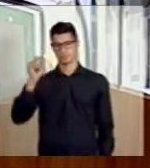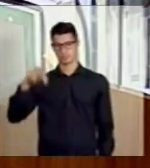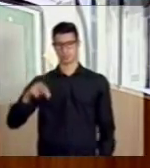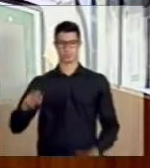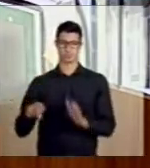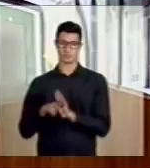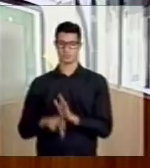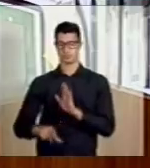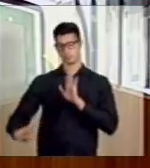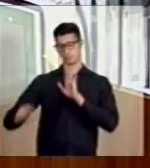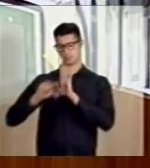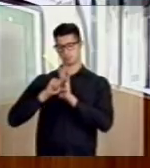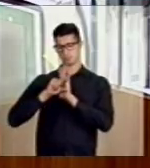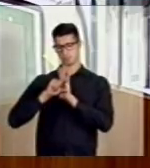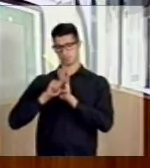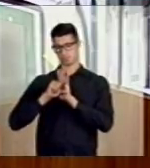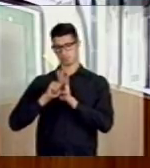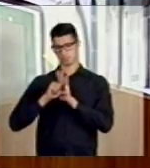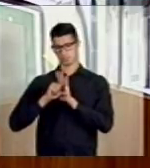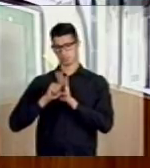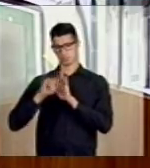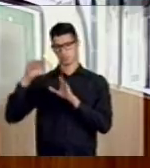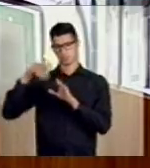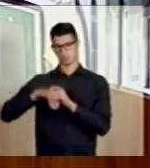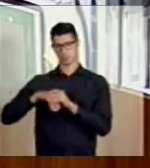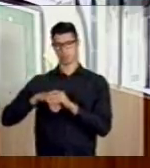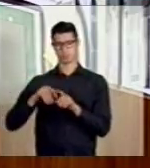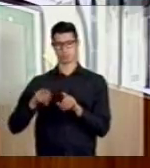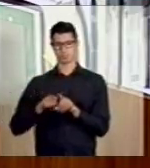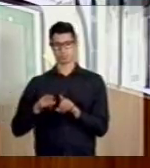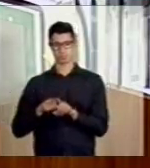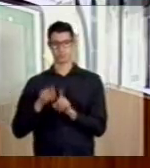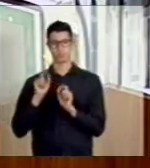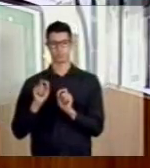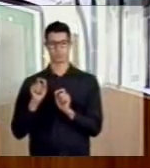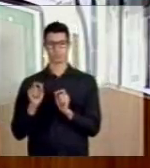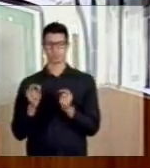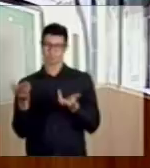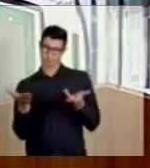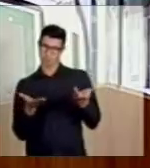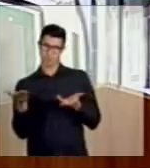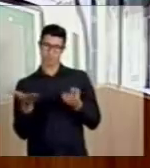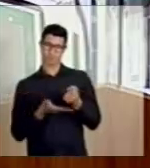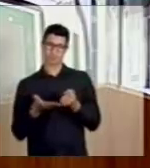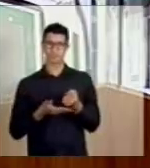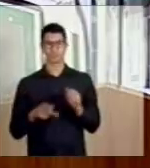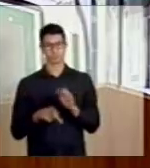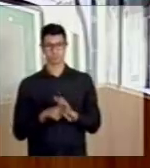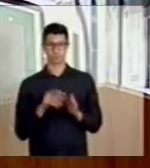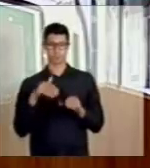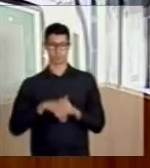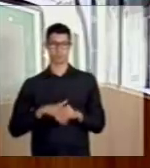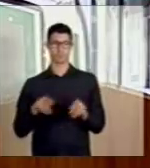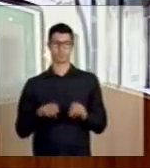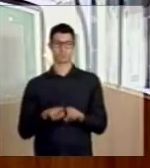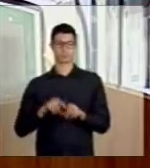parte dispositiva de seu douto voto. Porque, de certa maneira, os fundamentos de ambos os votos